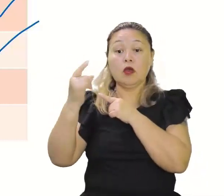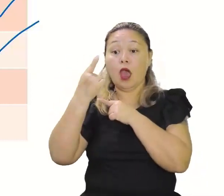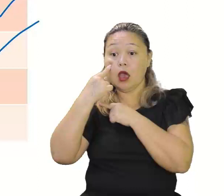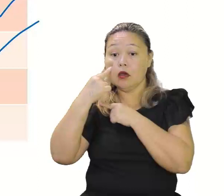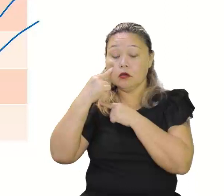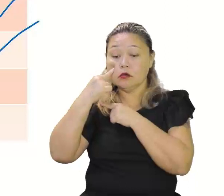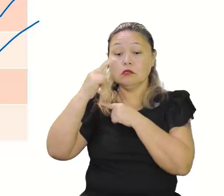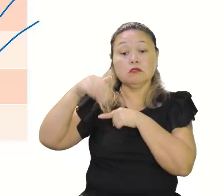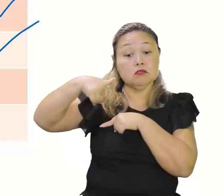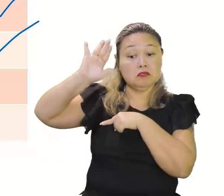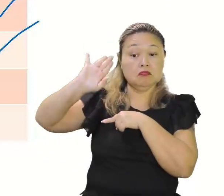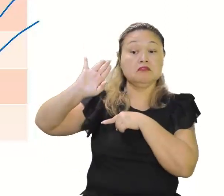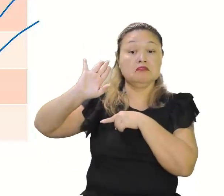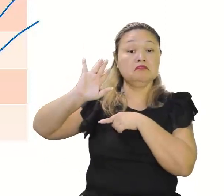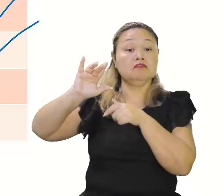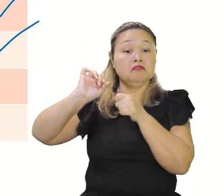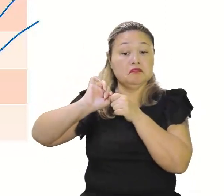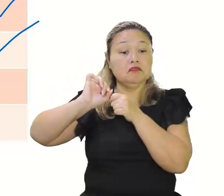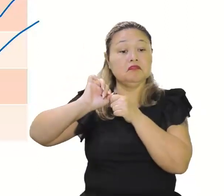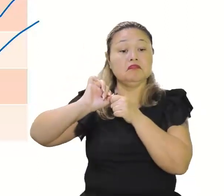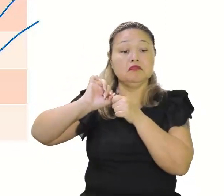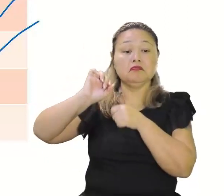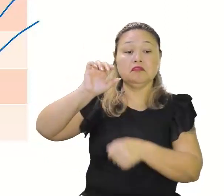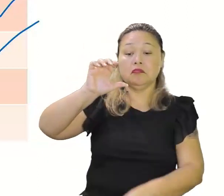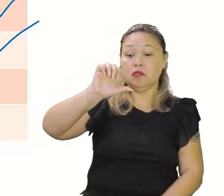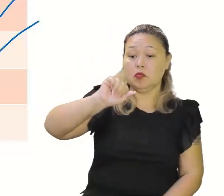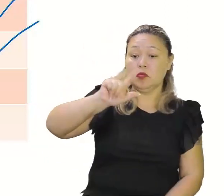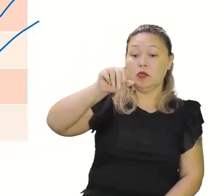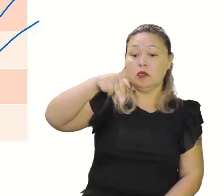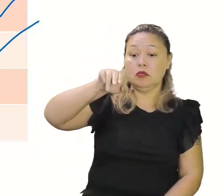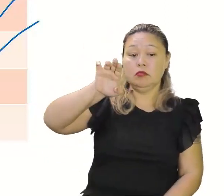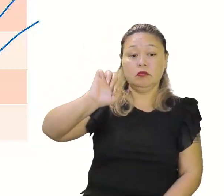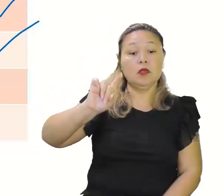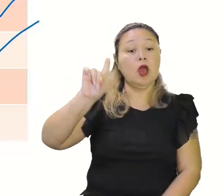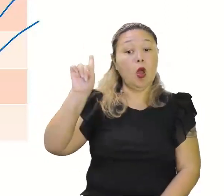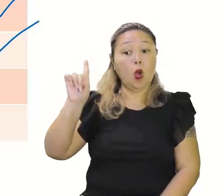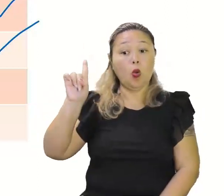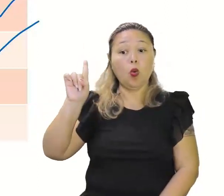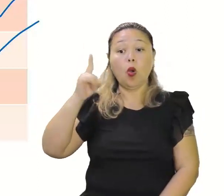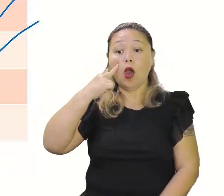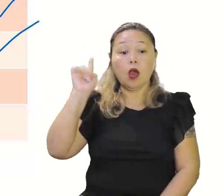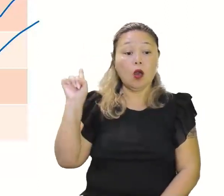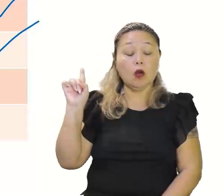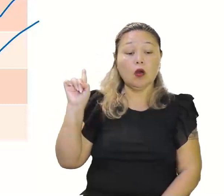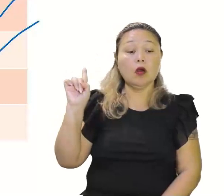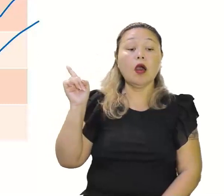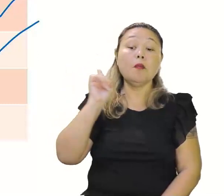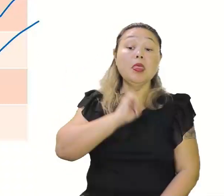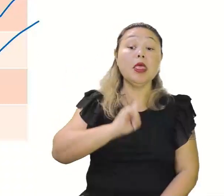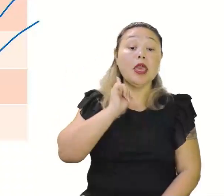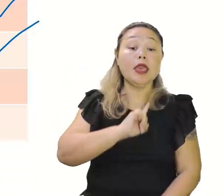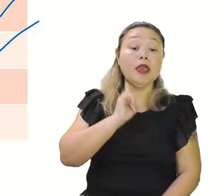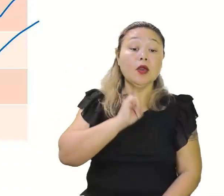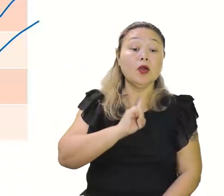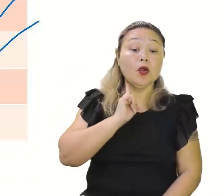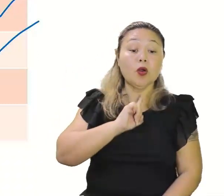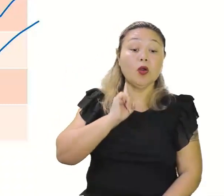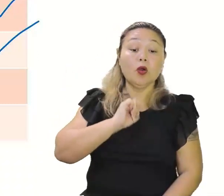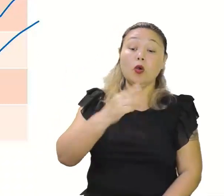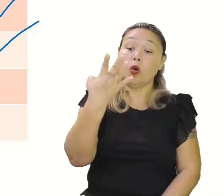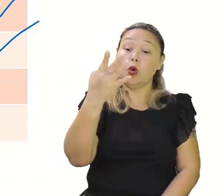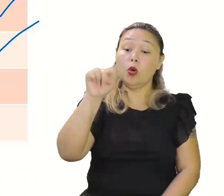quem vale mais é o alqueire. Então certo? o alqueire tá bem maior, né? Todos aí, ó. Olha agora o mineiro, olha lá, o mineiro é